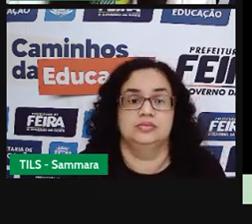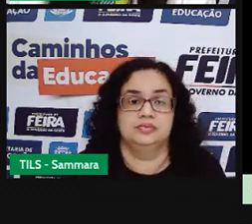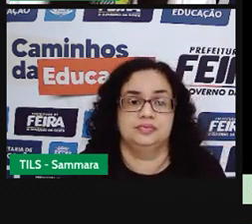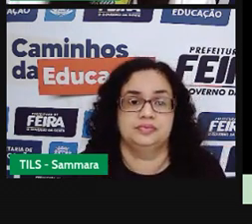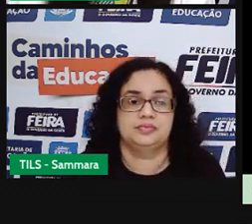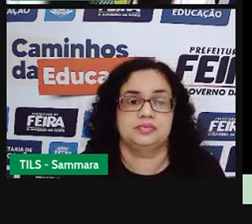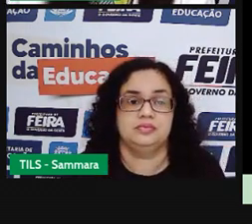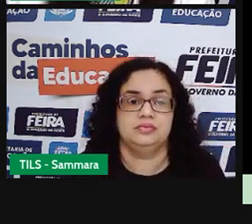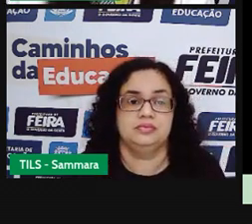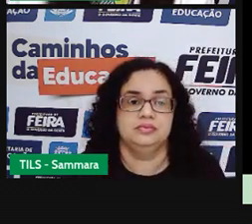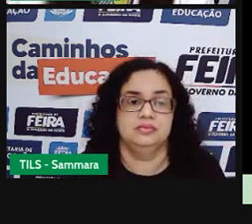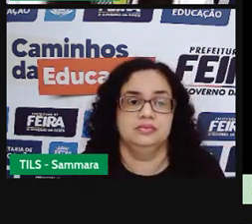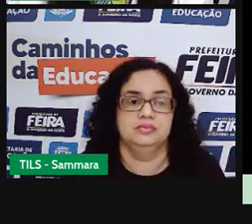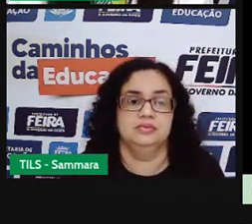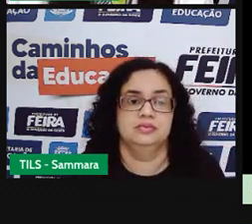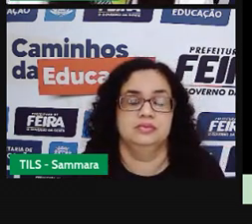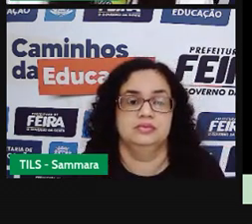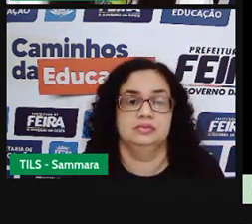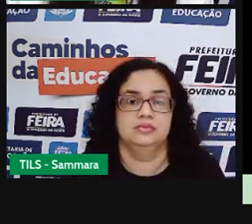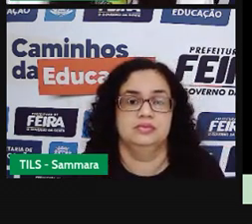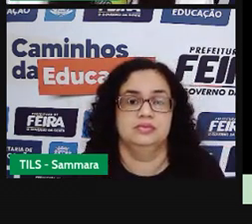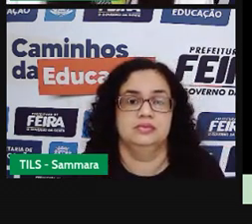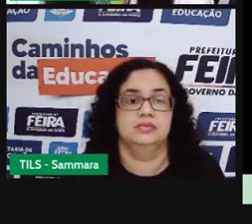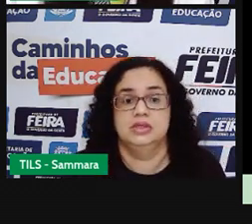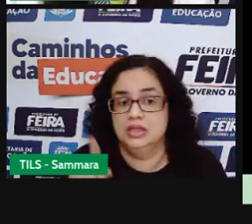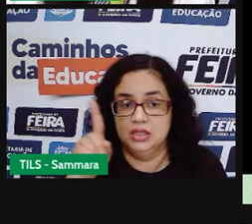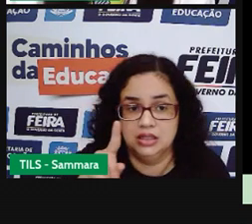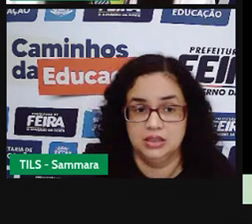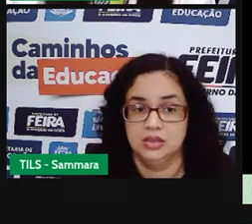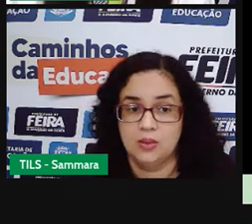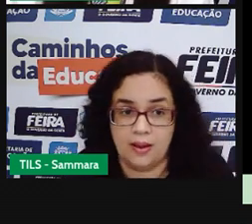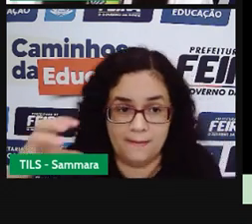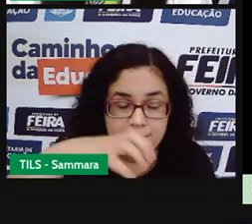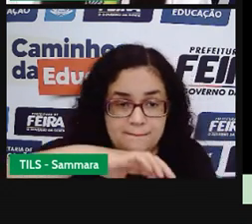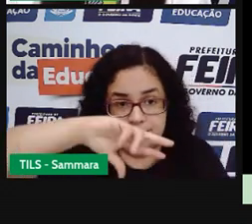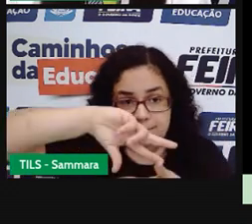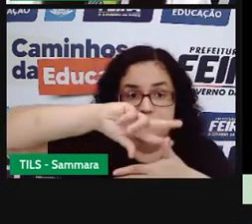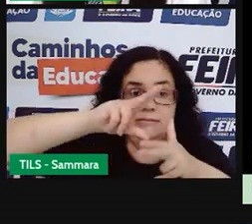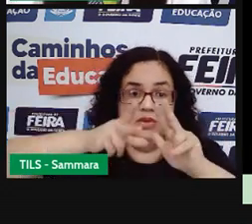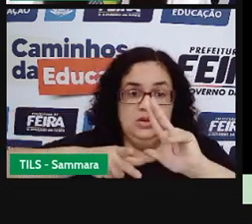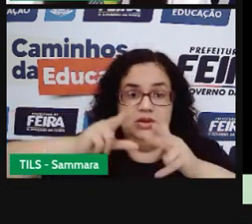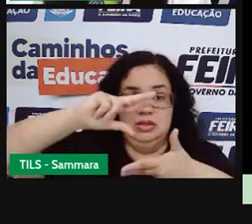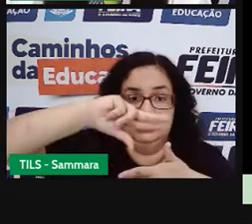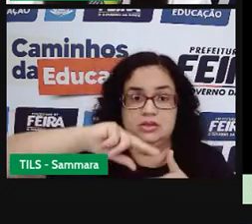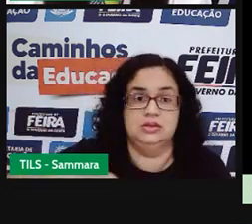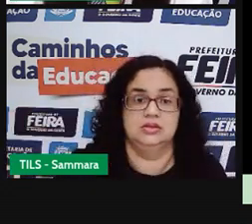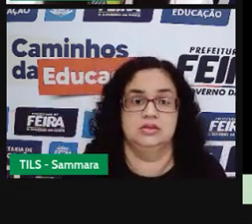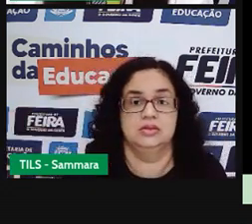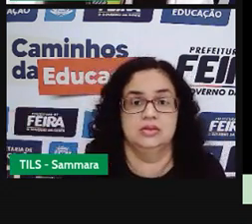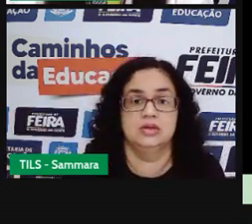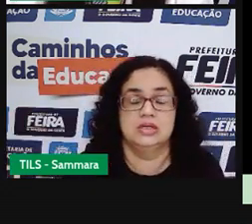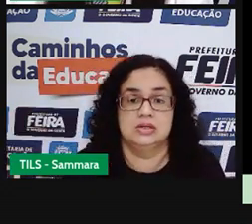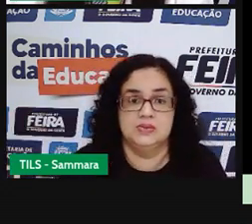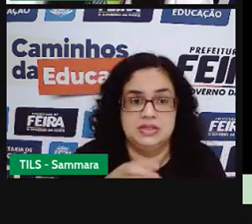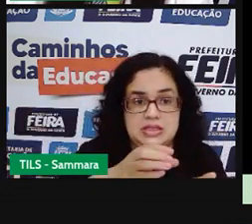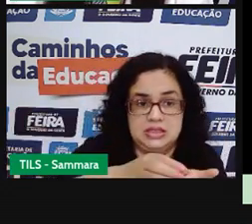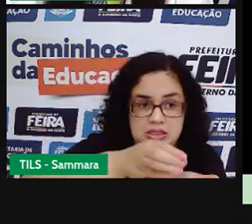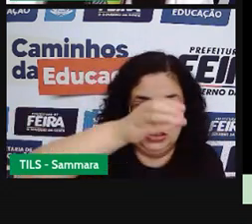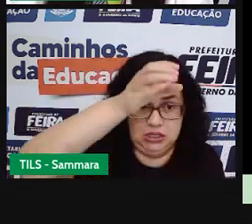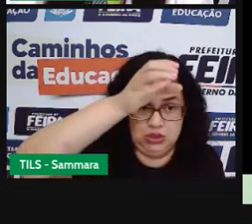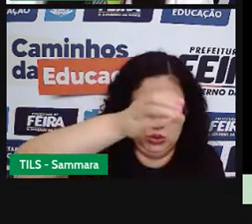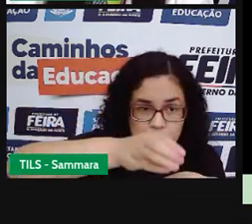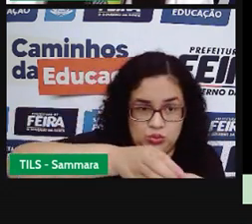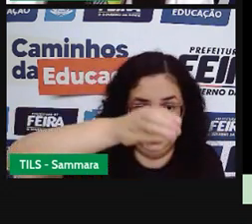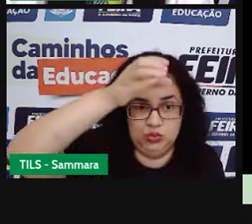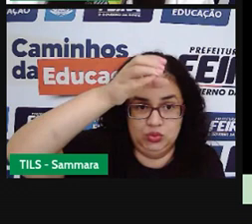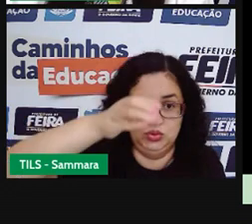e aí é ímpar Il cilindro no seu formato espacial e também